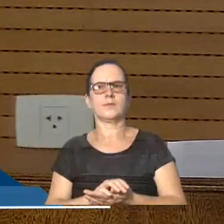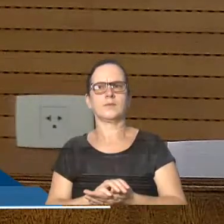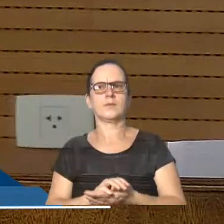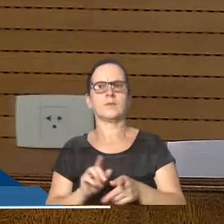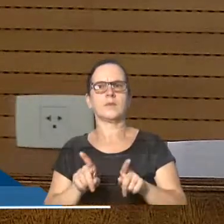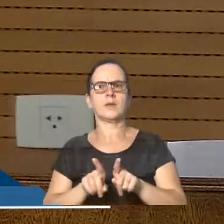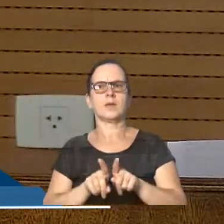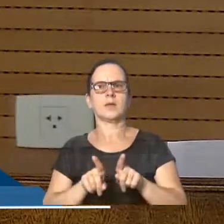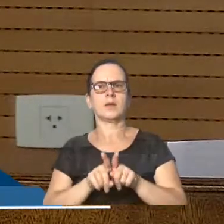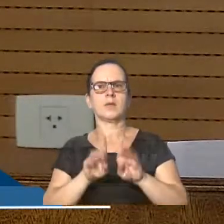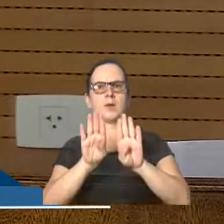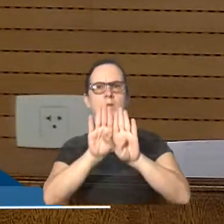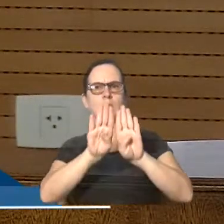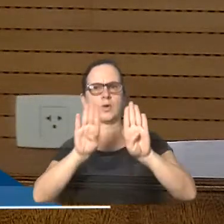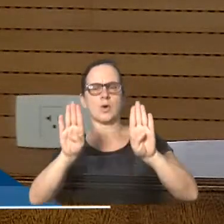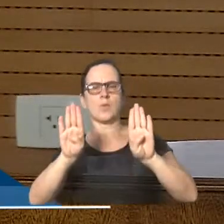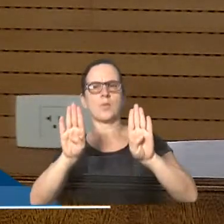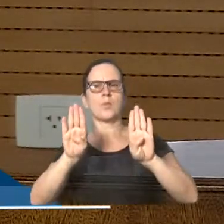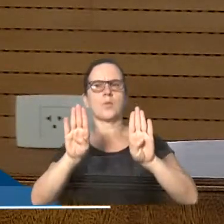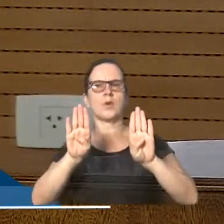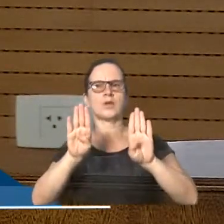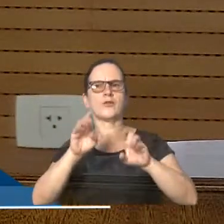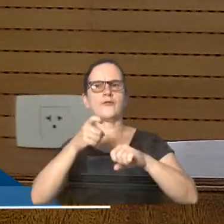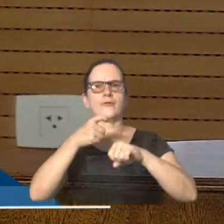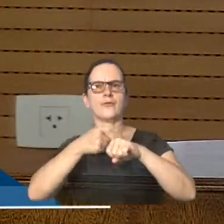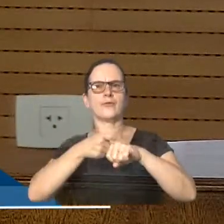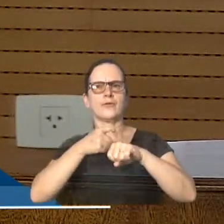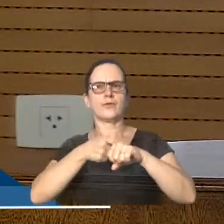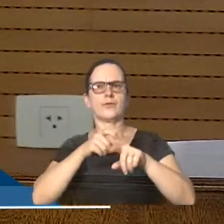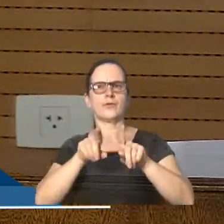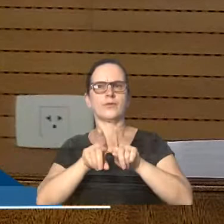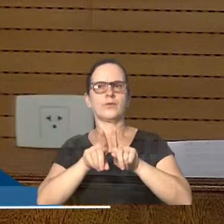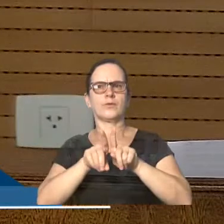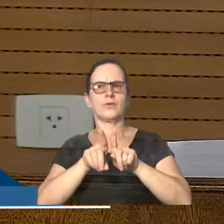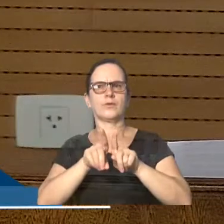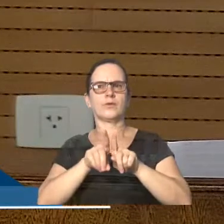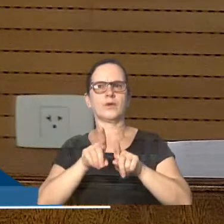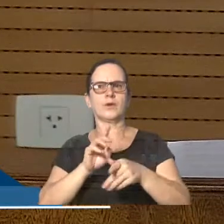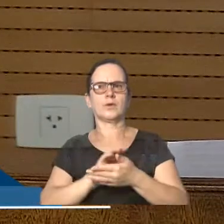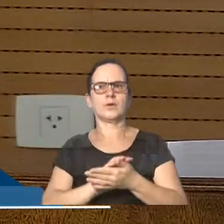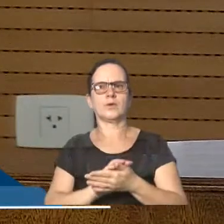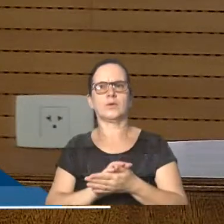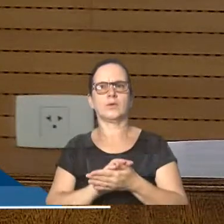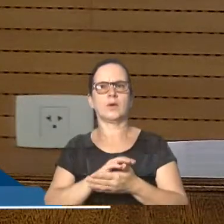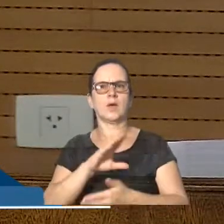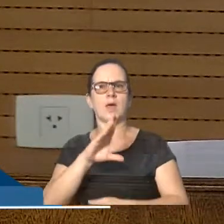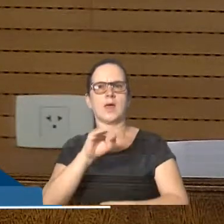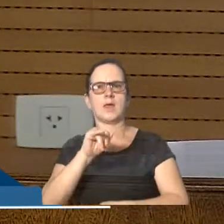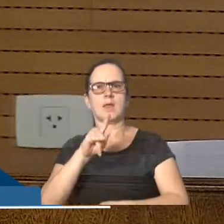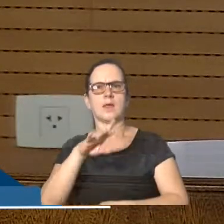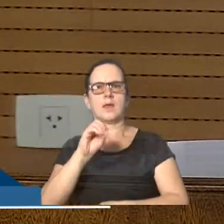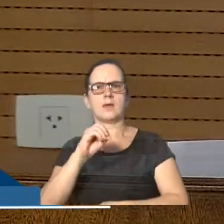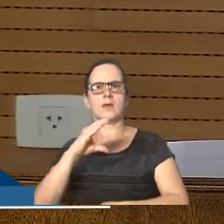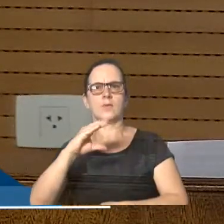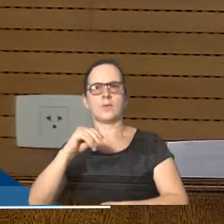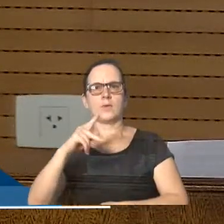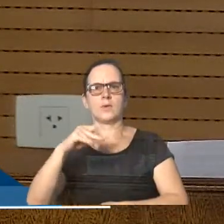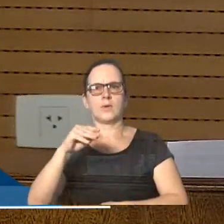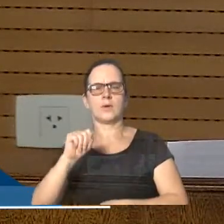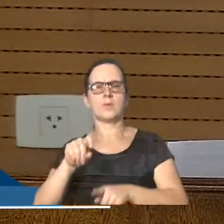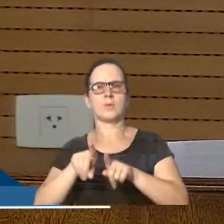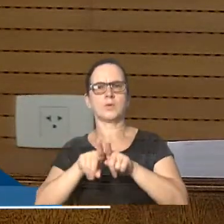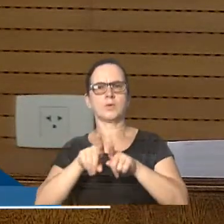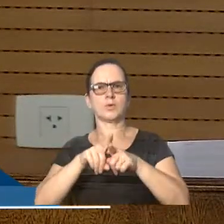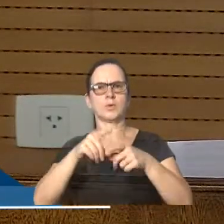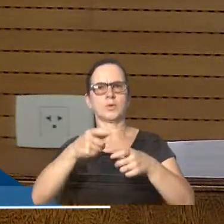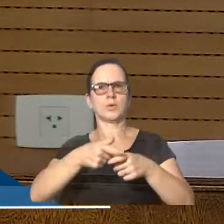em porta de vidro e pia mal instalada na Unidade Municipal de Ensino, Araci Esteves Soares Campos. Reparo nas tampas dos